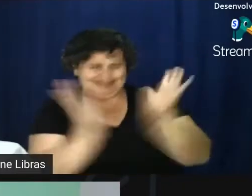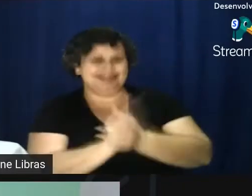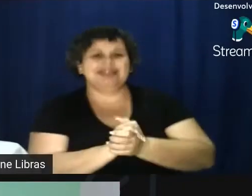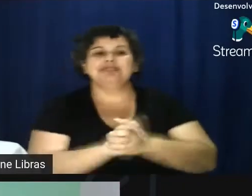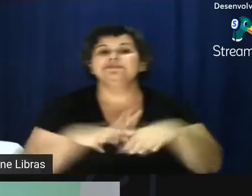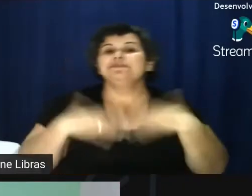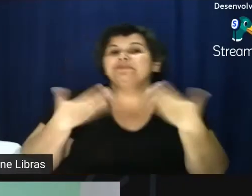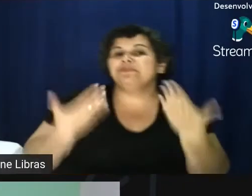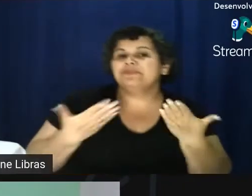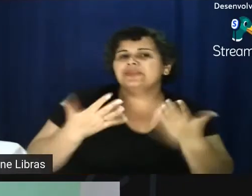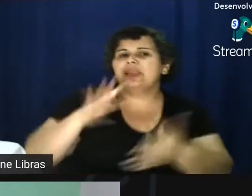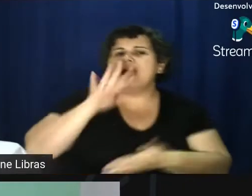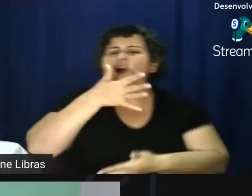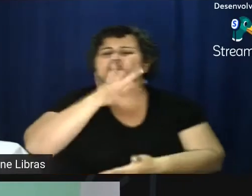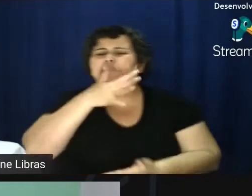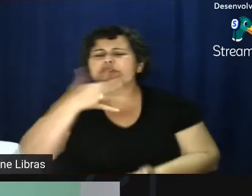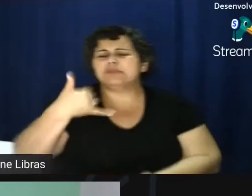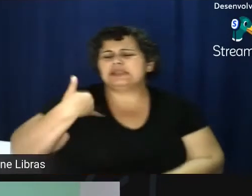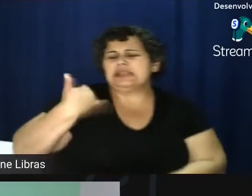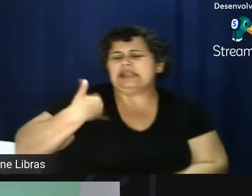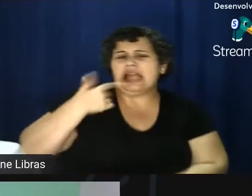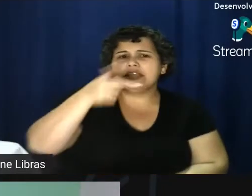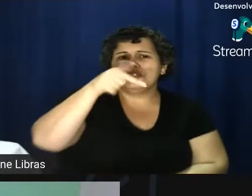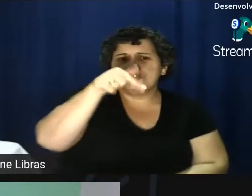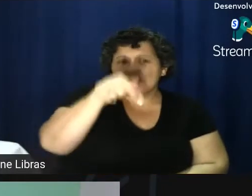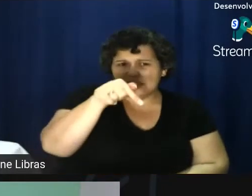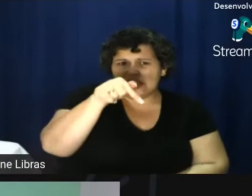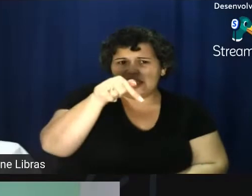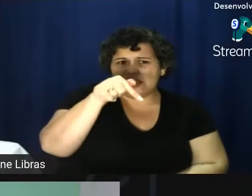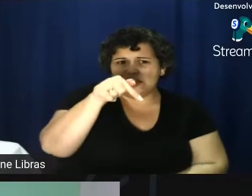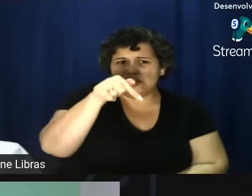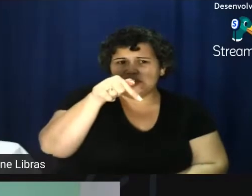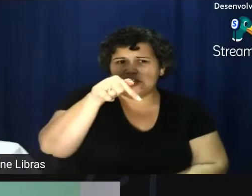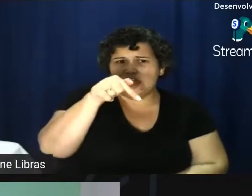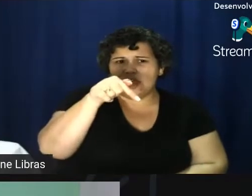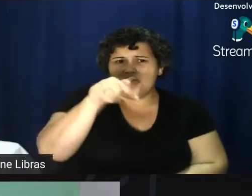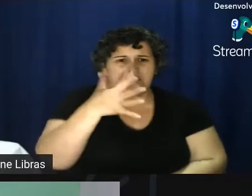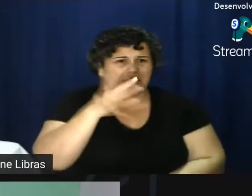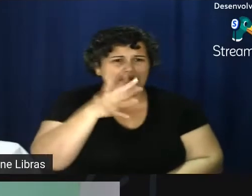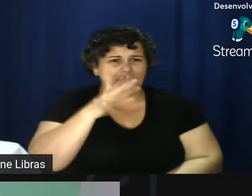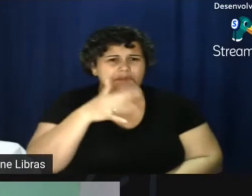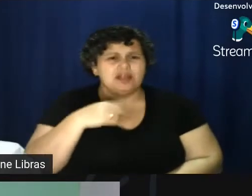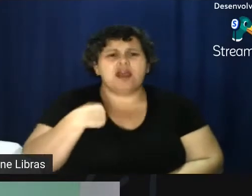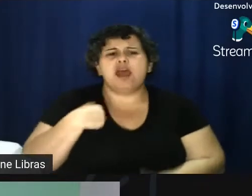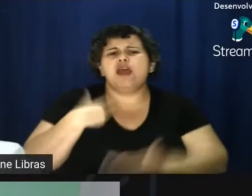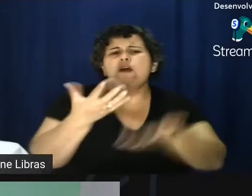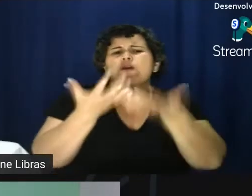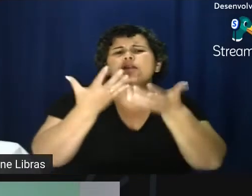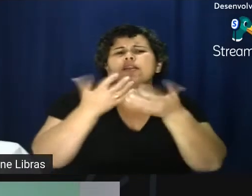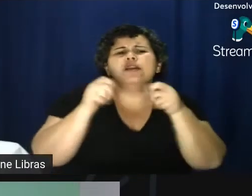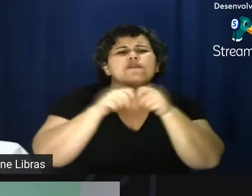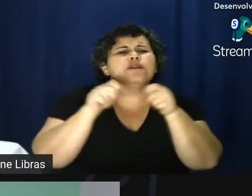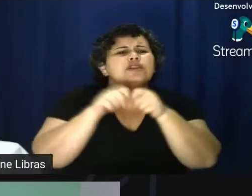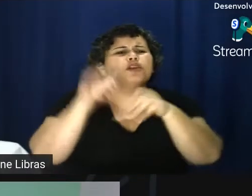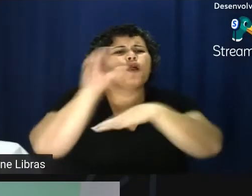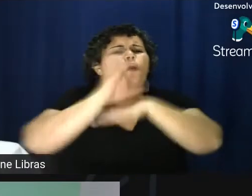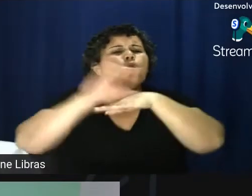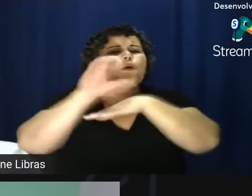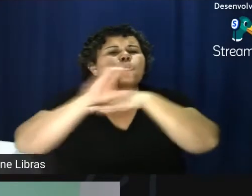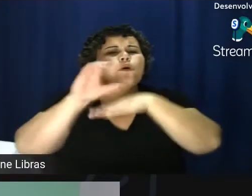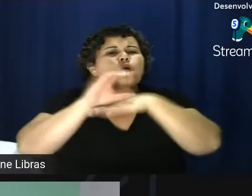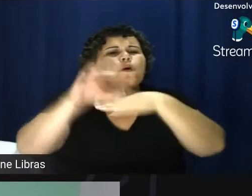ou menos com 7 anos por aí nessa fase, eu queria muito fazer um curso de Libras na igreja. Era